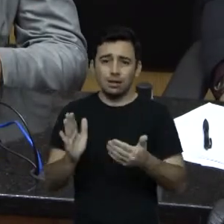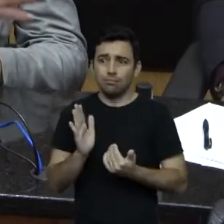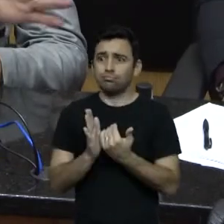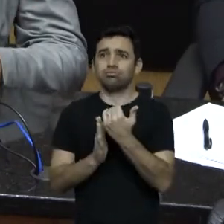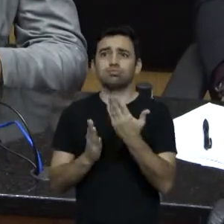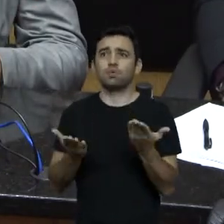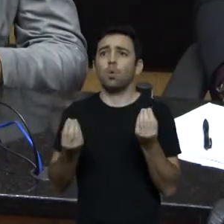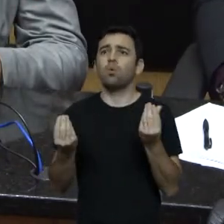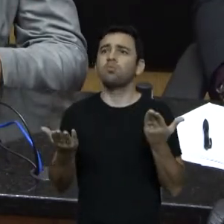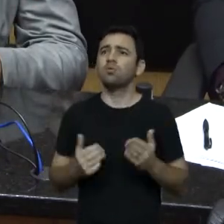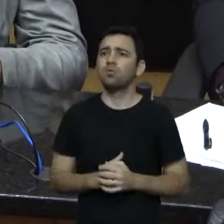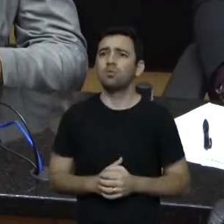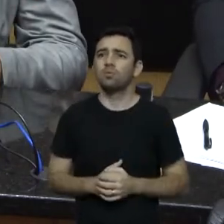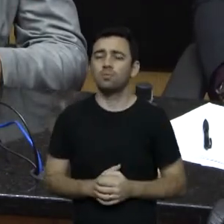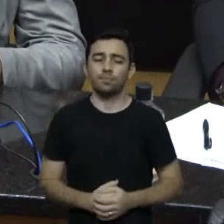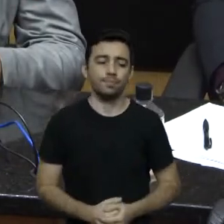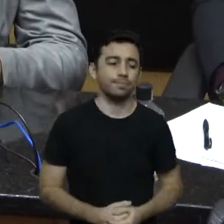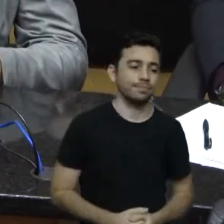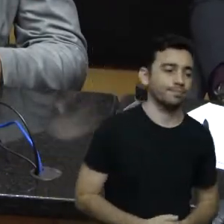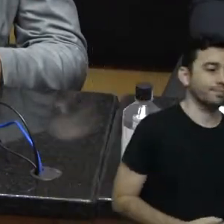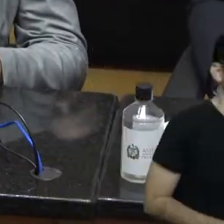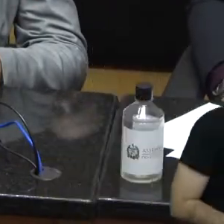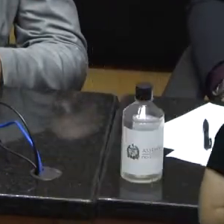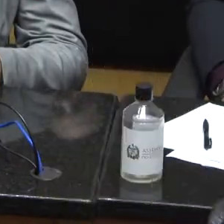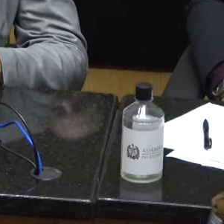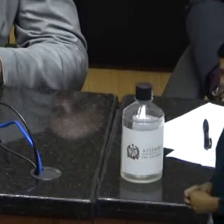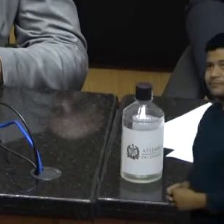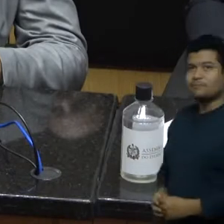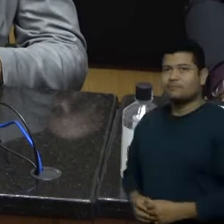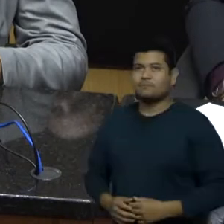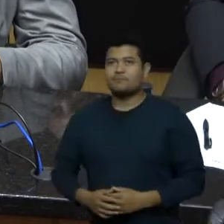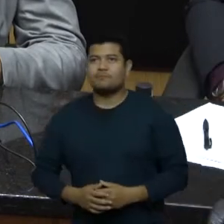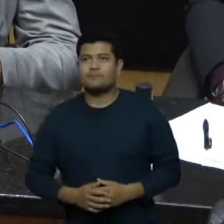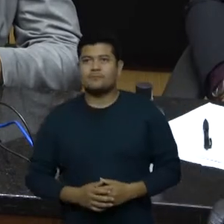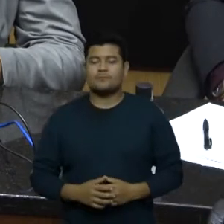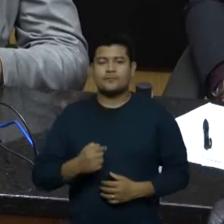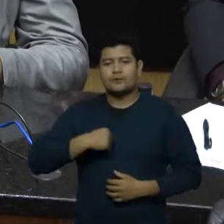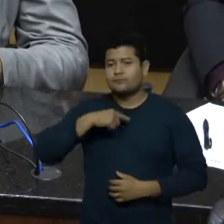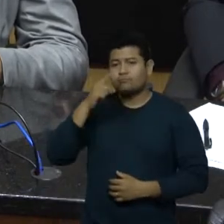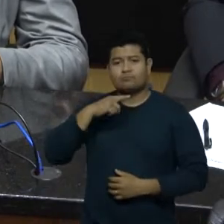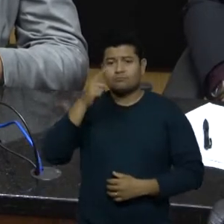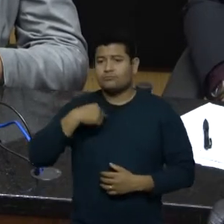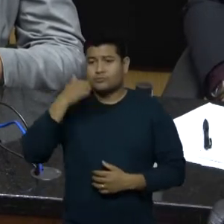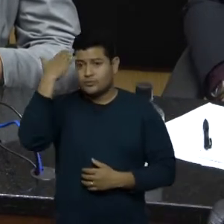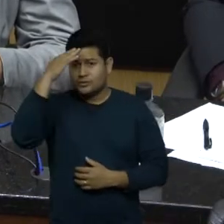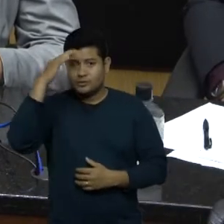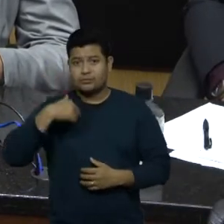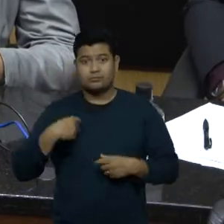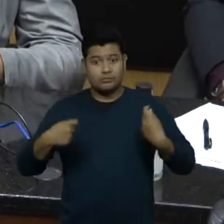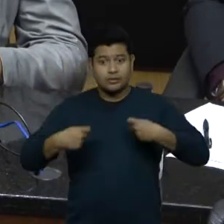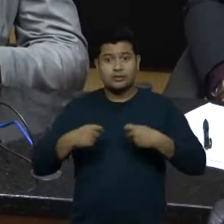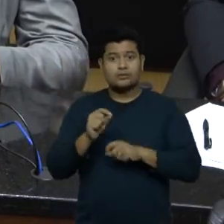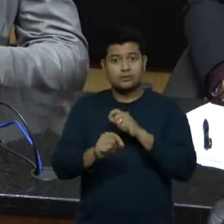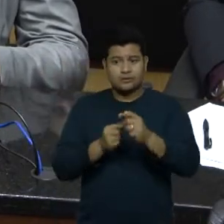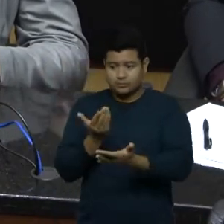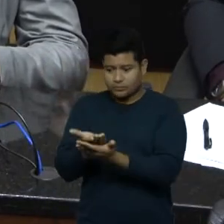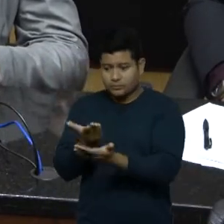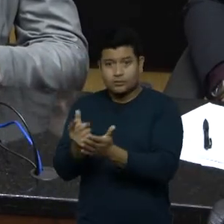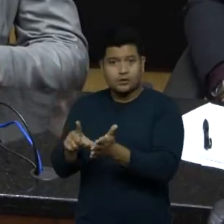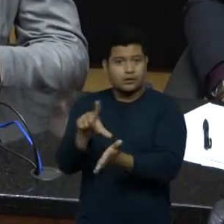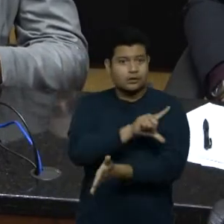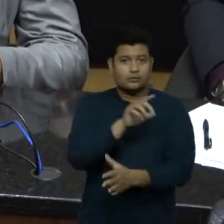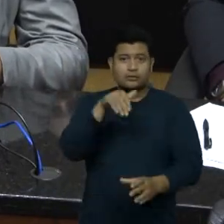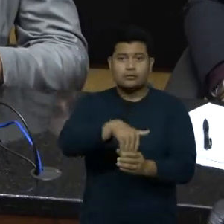aumento é igual a situação dos fertilizantes e da ureia a gente tem que ter conhecimento para poder votar então